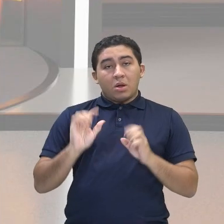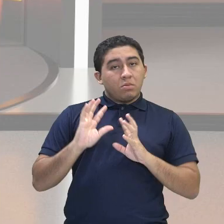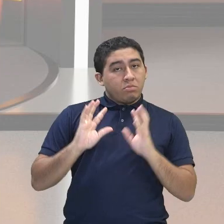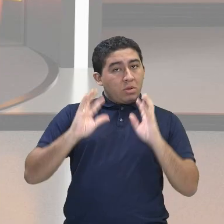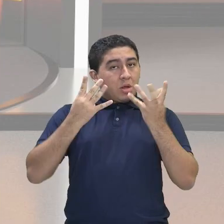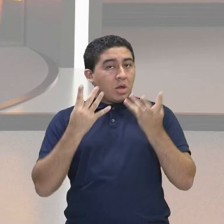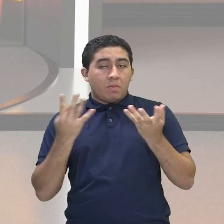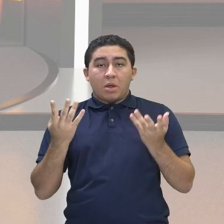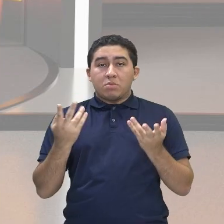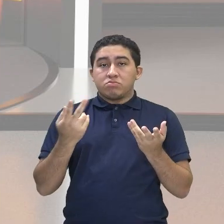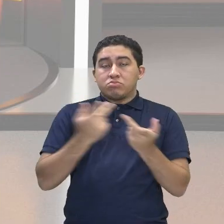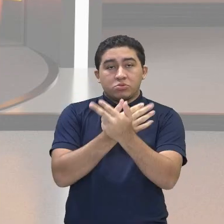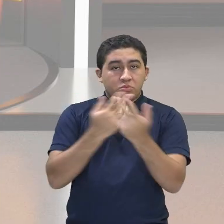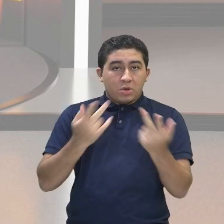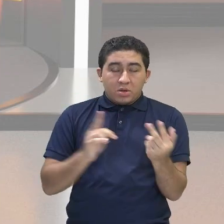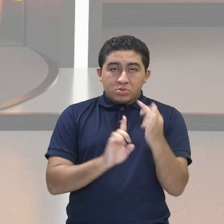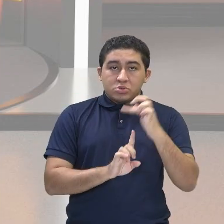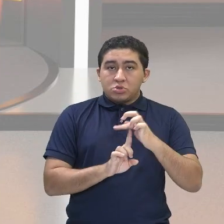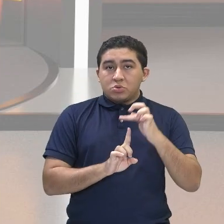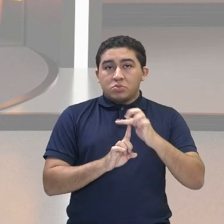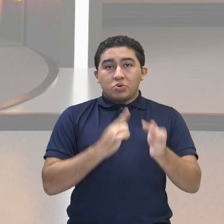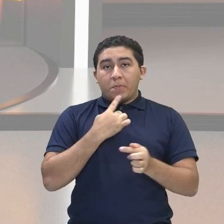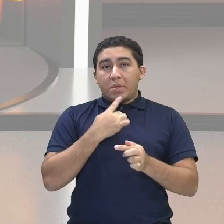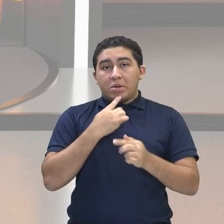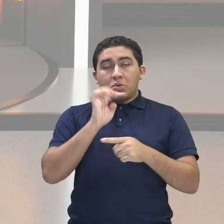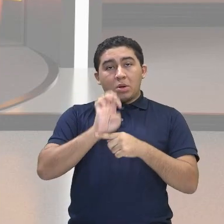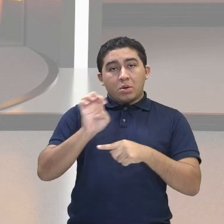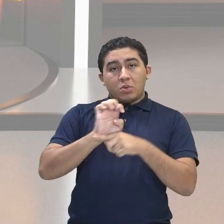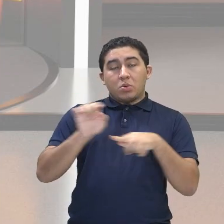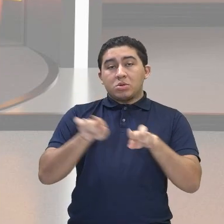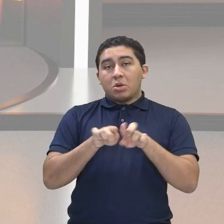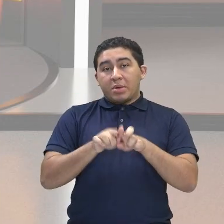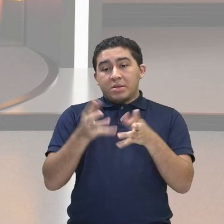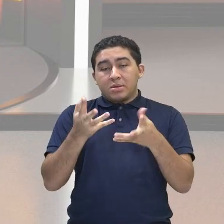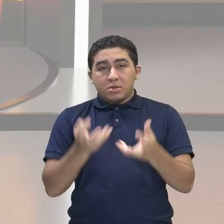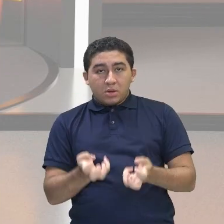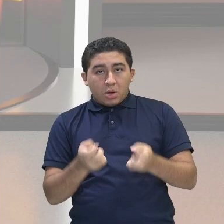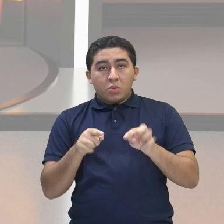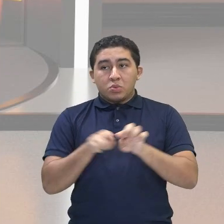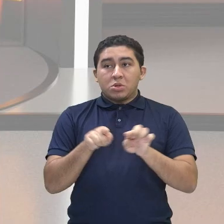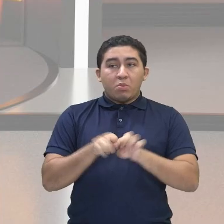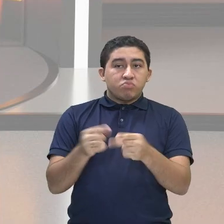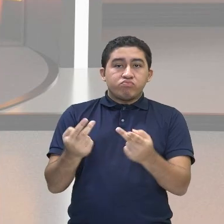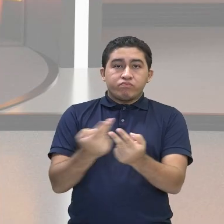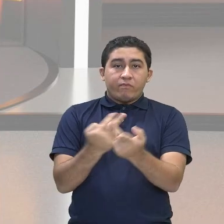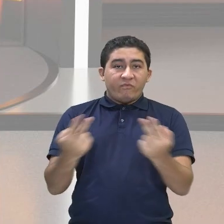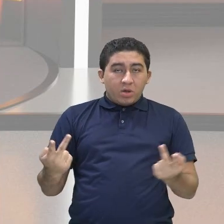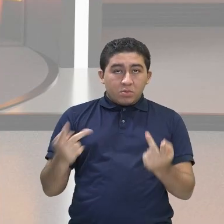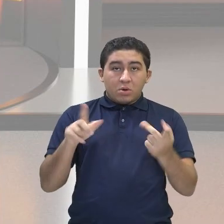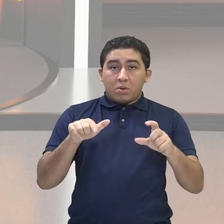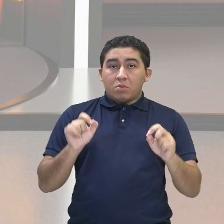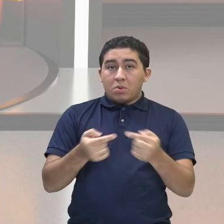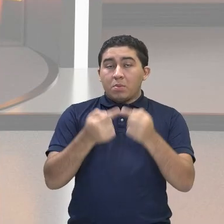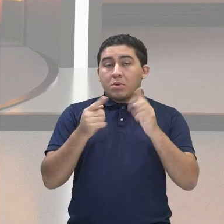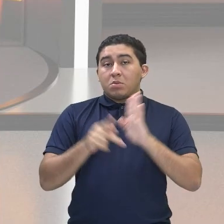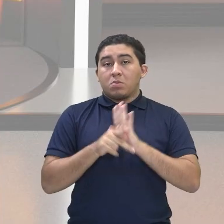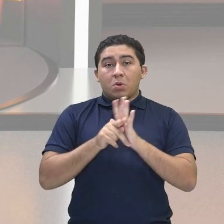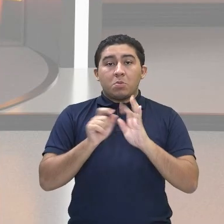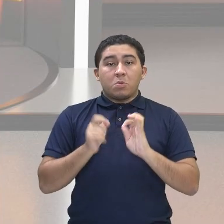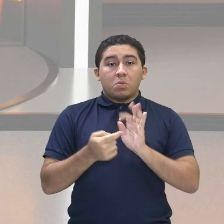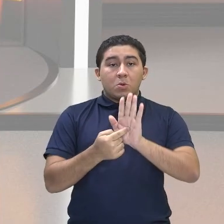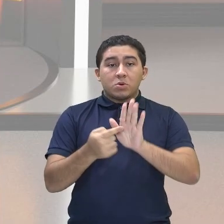tropicais, climas equatoriais, climas áridos, climas semiárido, que é justamente esses climas que